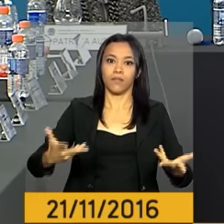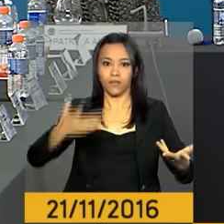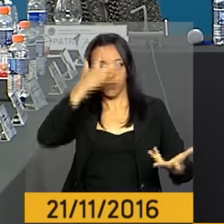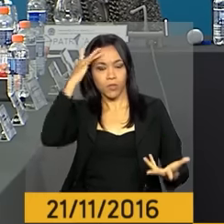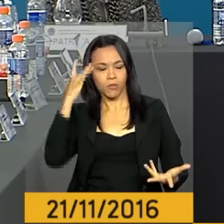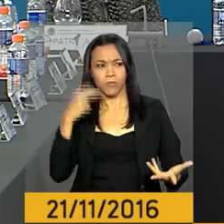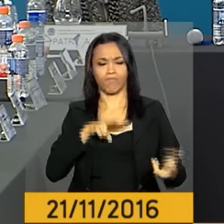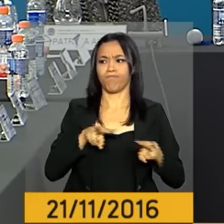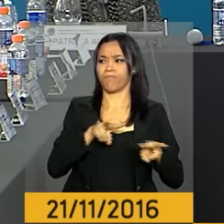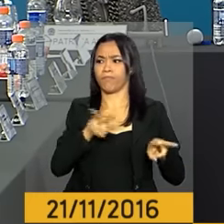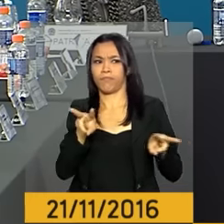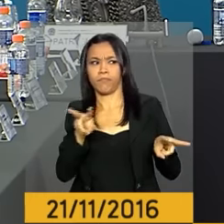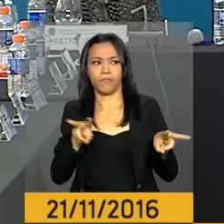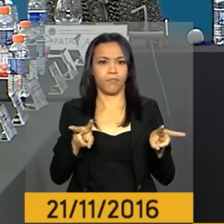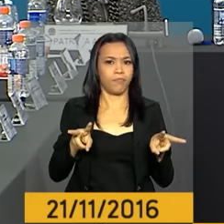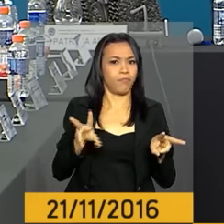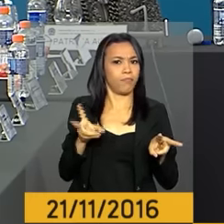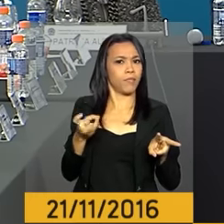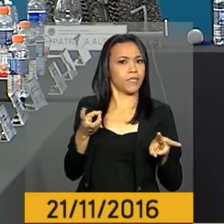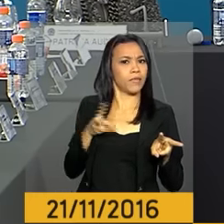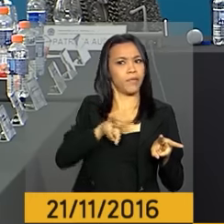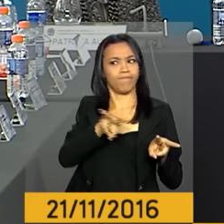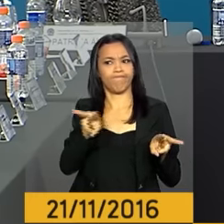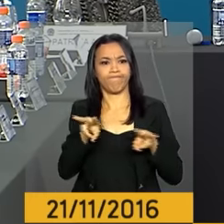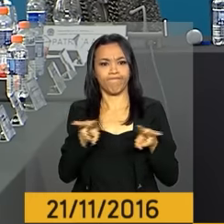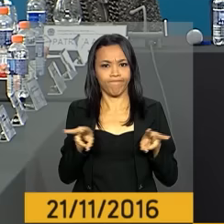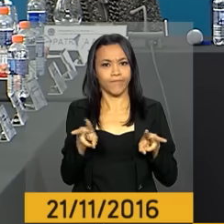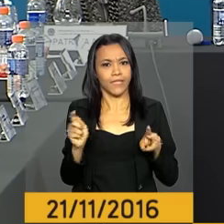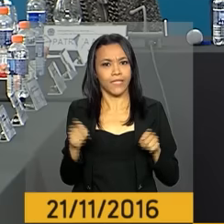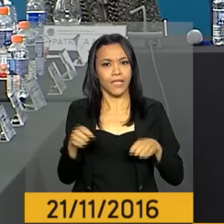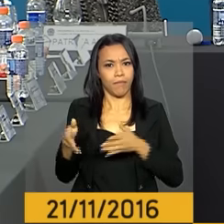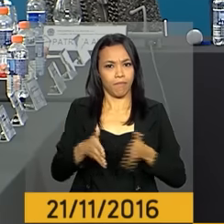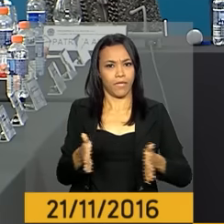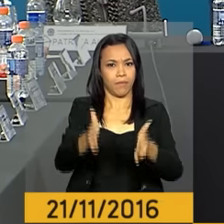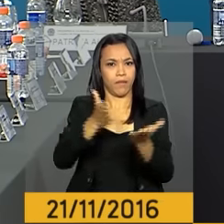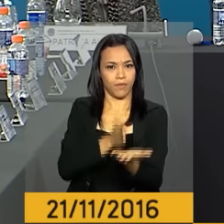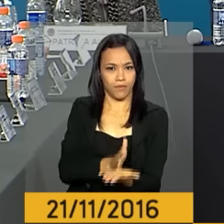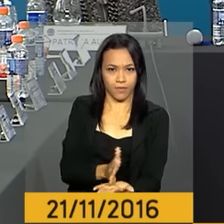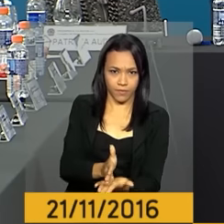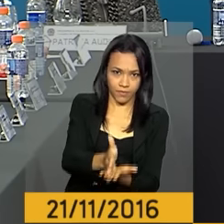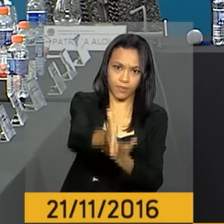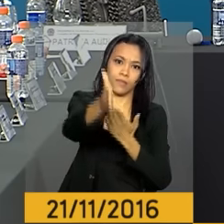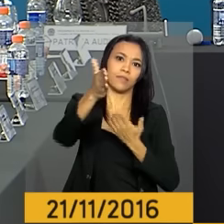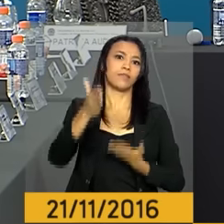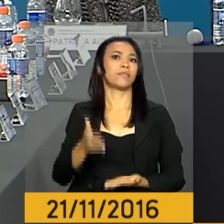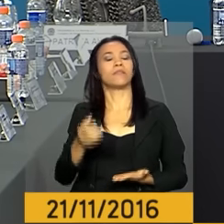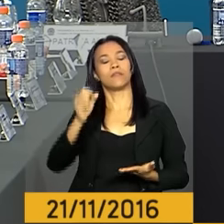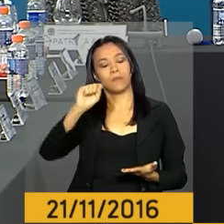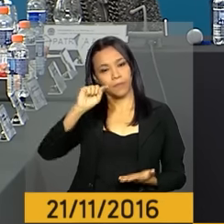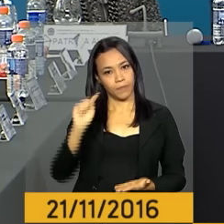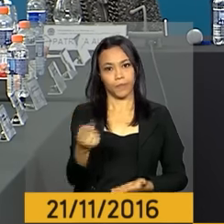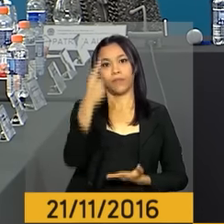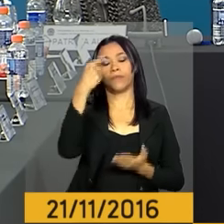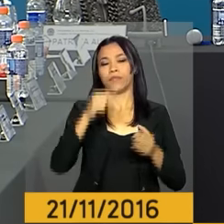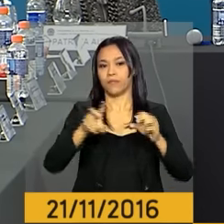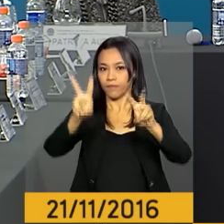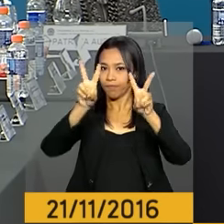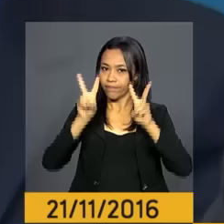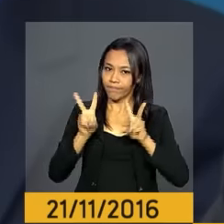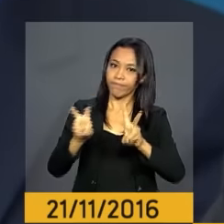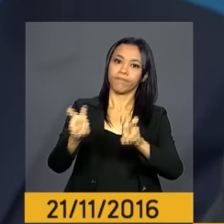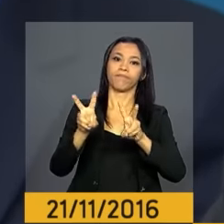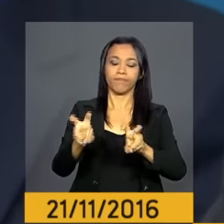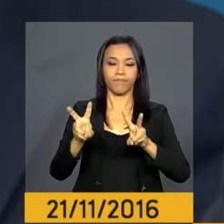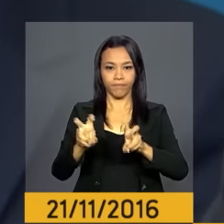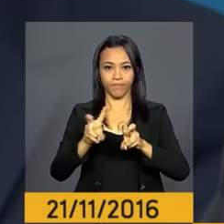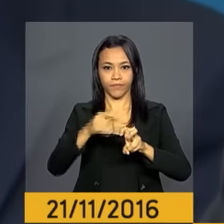a perceber que é preciso trabalhar naquela direção. Então, o primeiro tópico neste particular que eu quero mencionar aos senhores